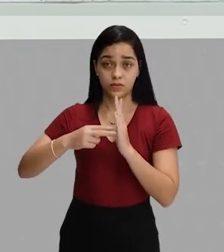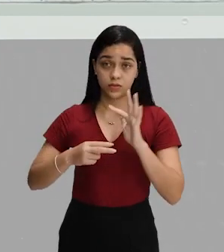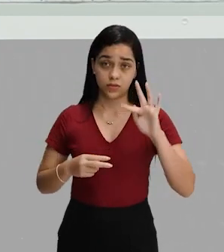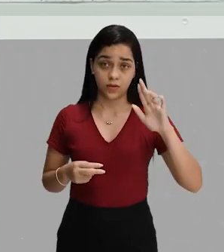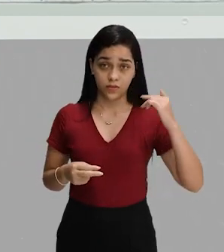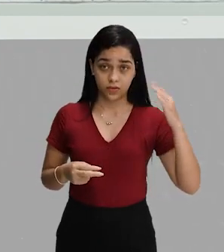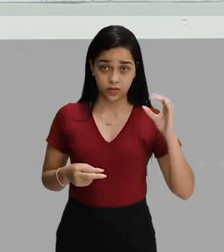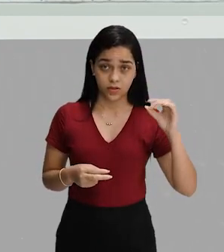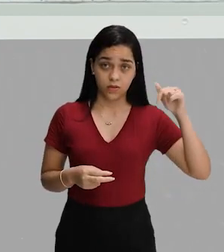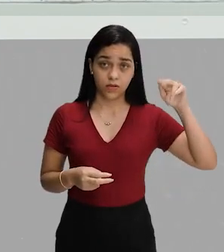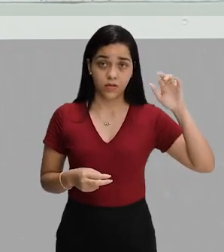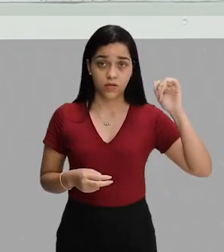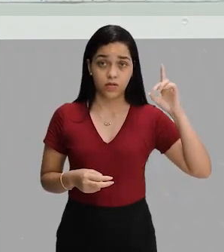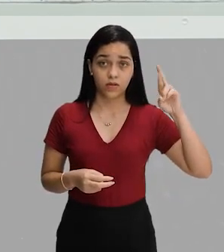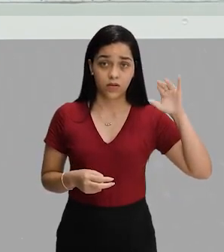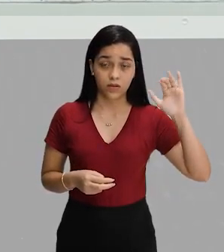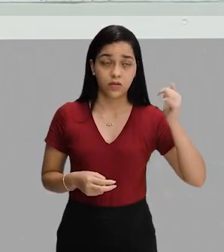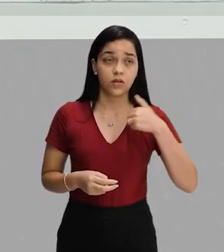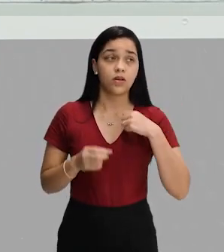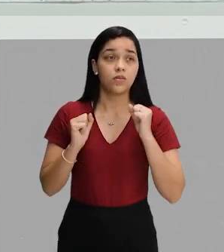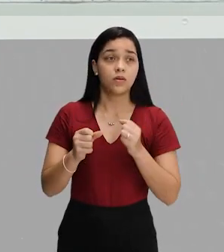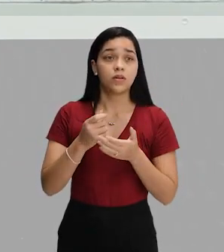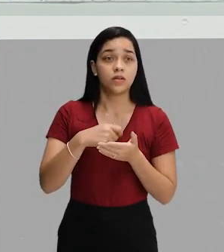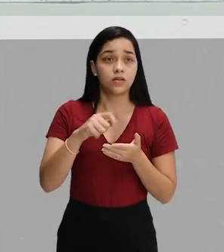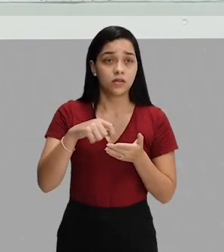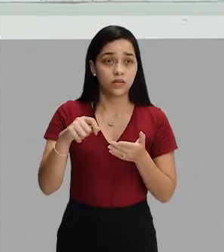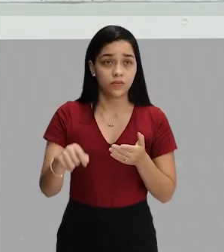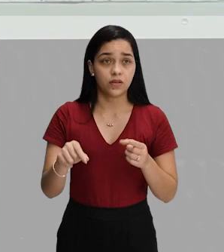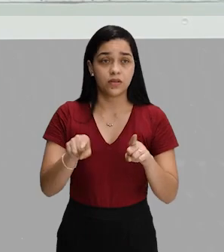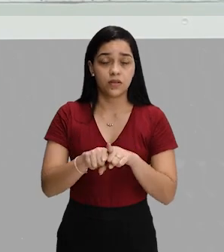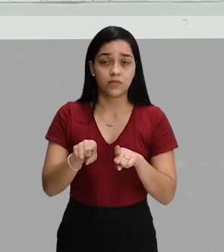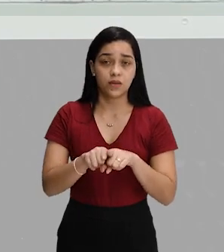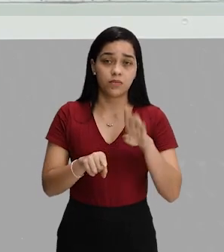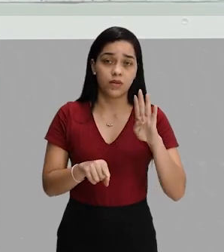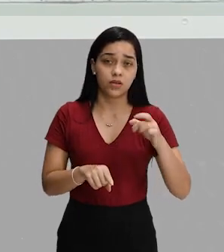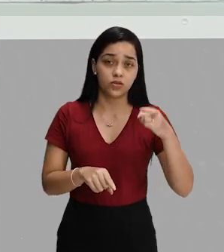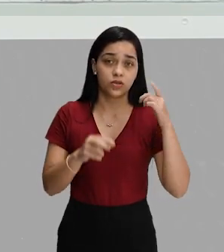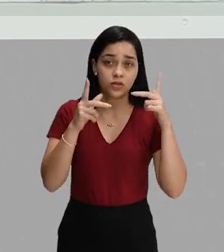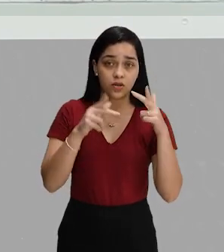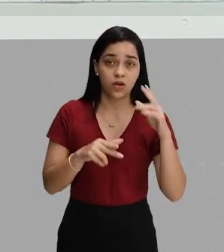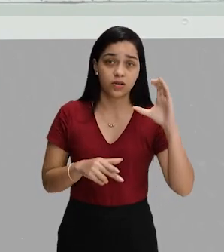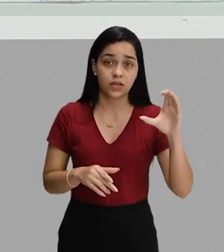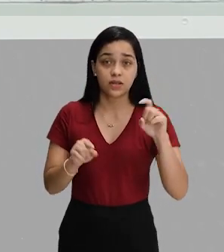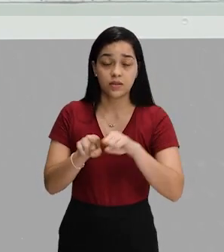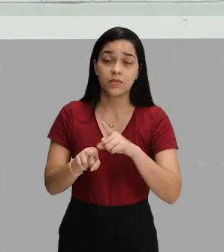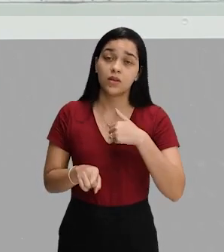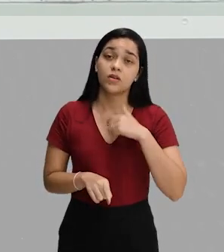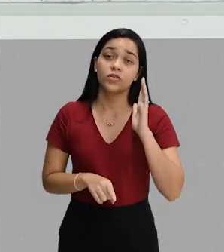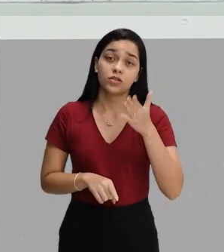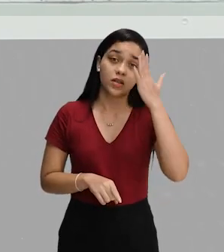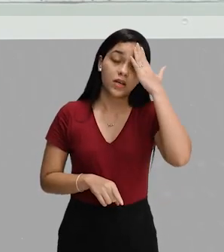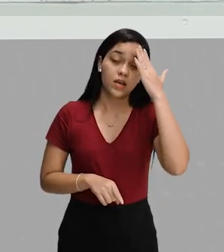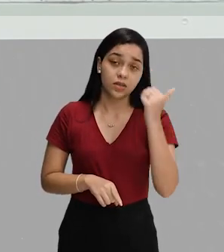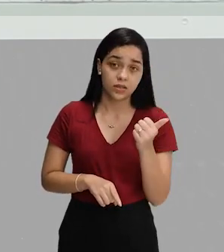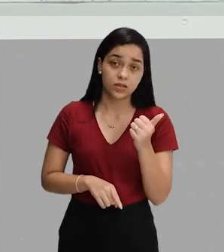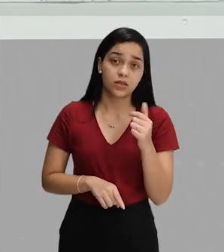quadrática, que é uma função que eu posso escrever como ax ao quadrado mais bx igual a c, e já sei identificar os